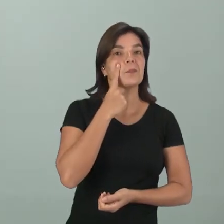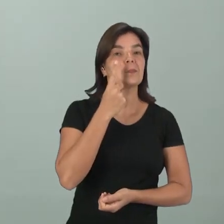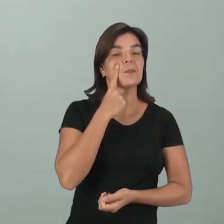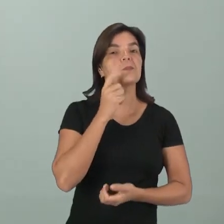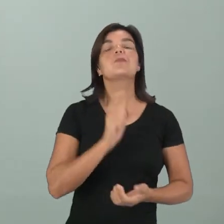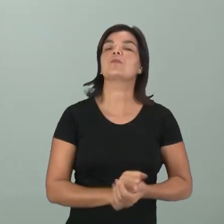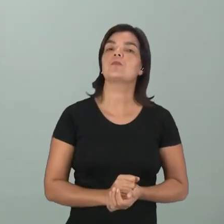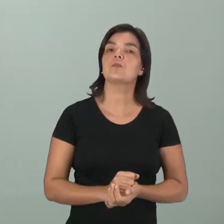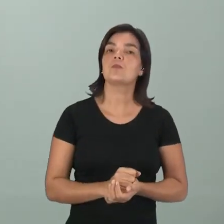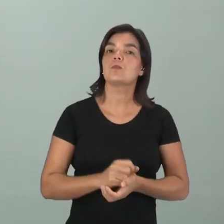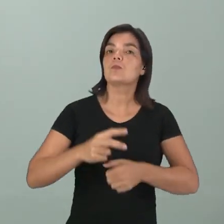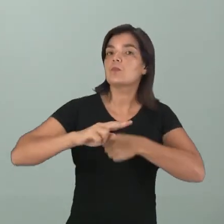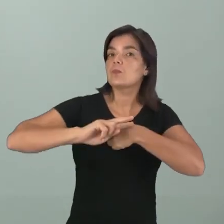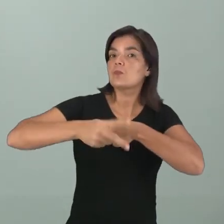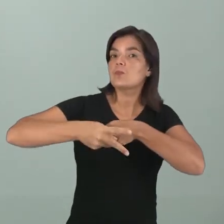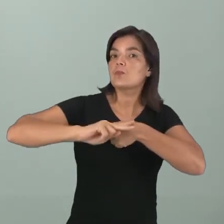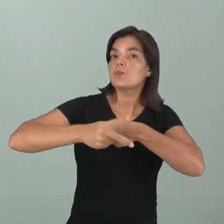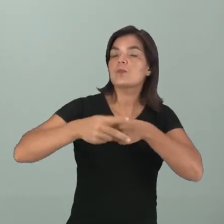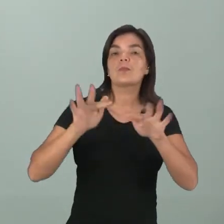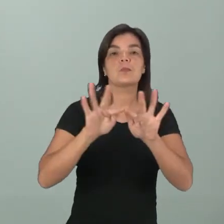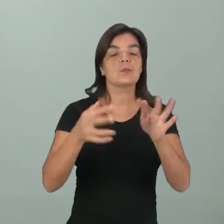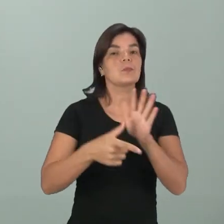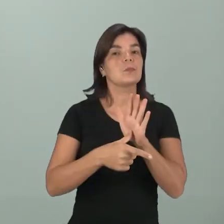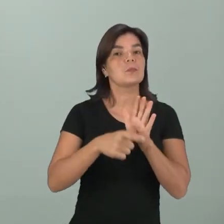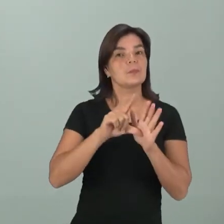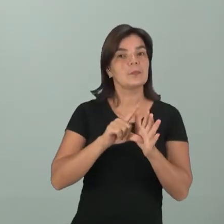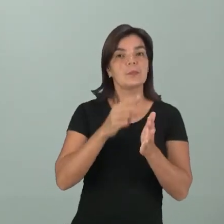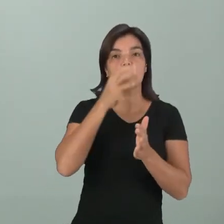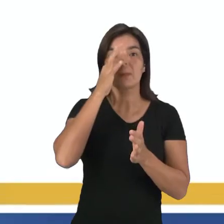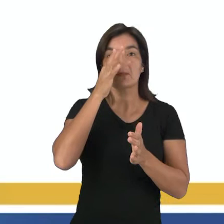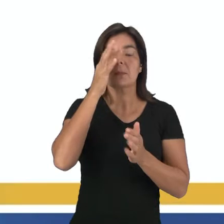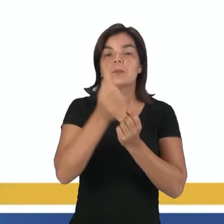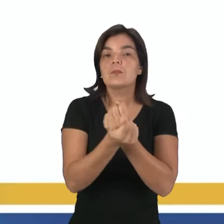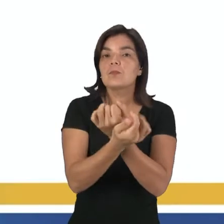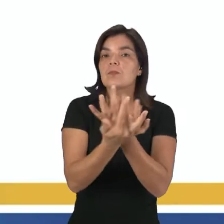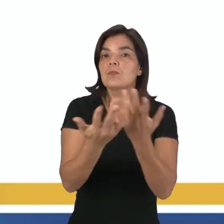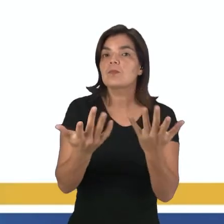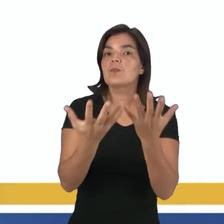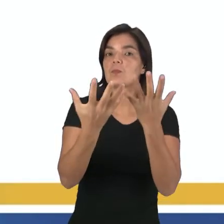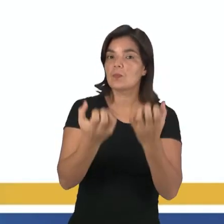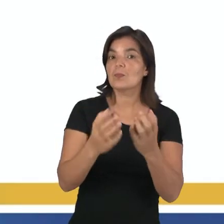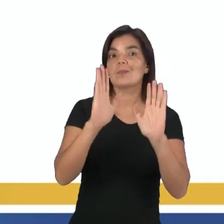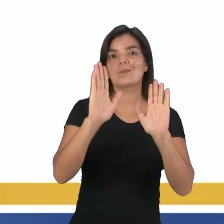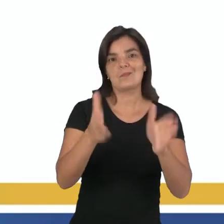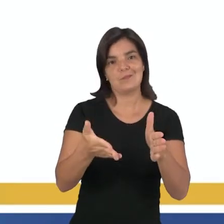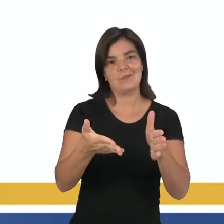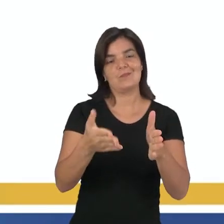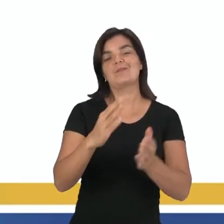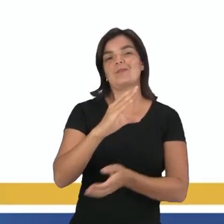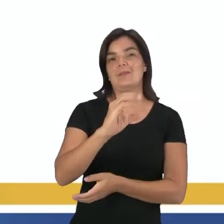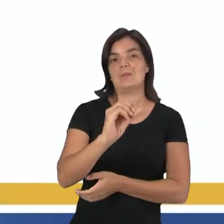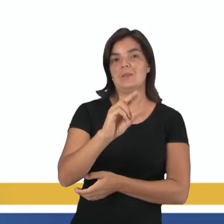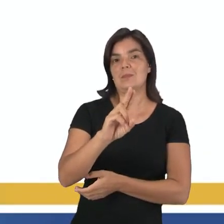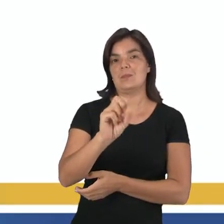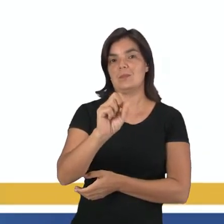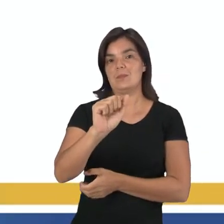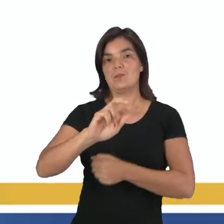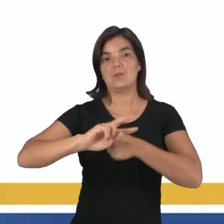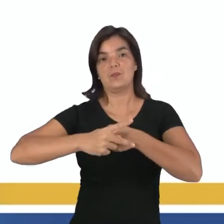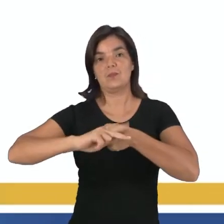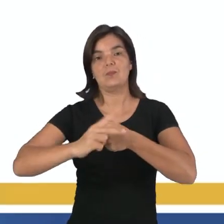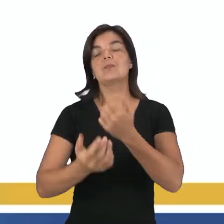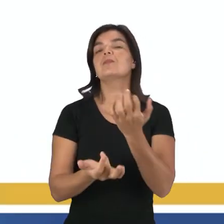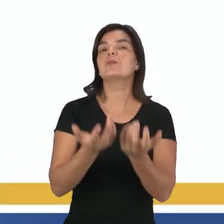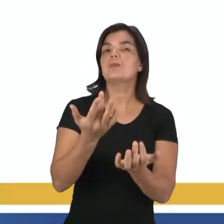que está como consequência na frase anterior, as flores serem sugadas, já é a causa que leva à consequência